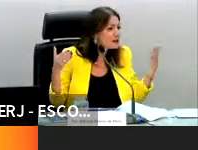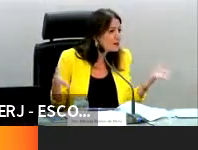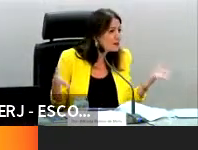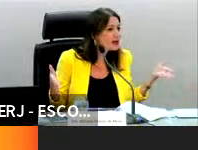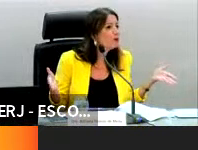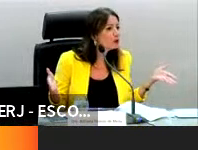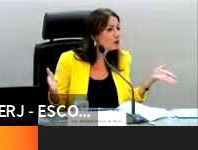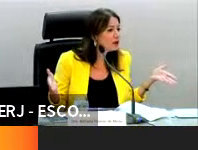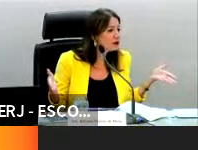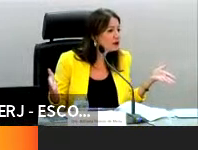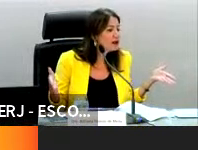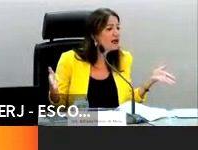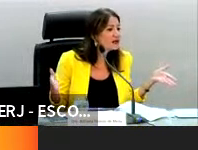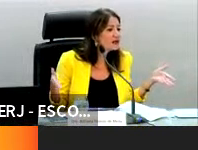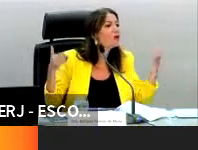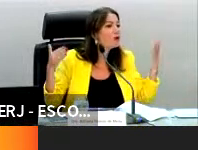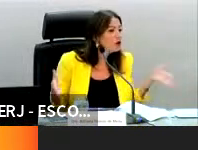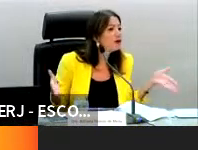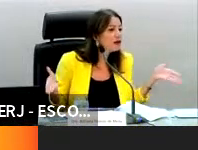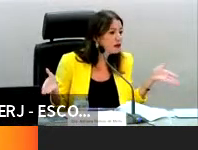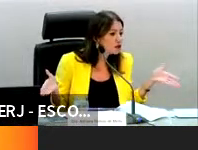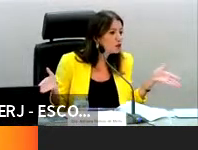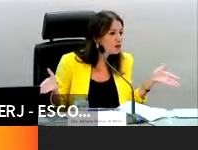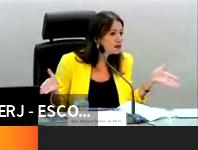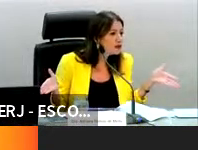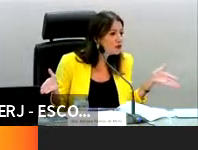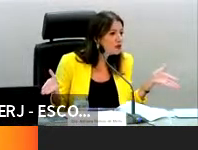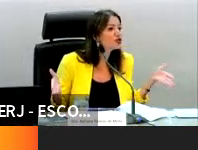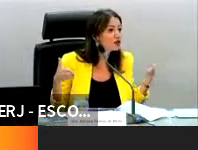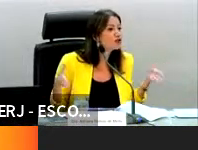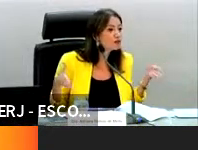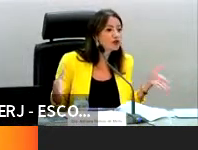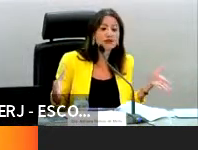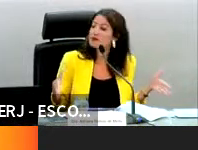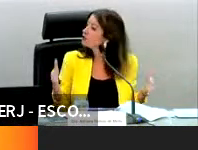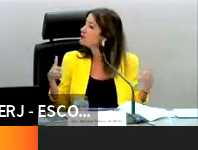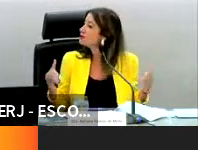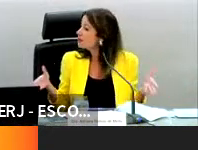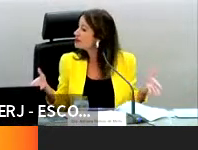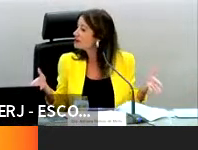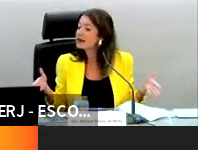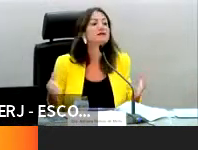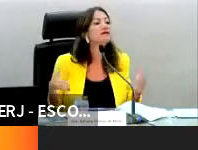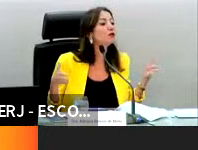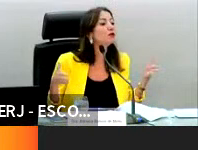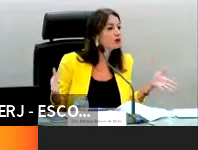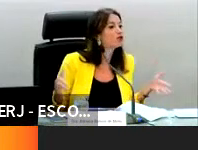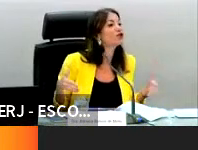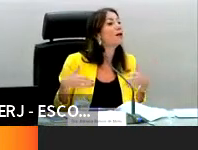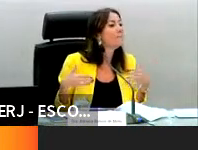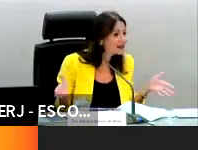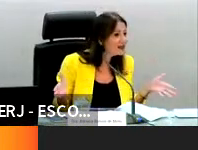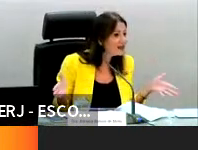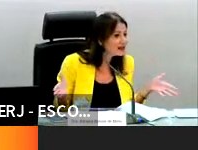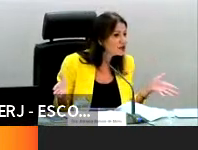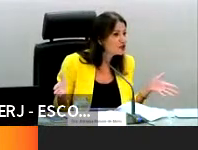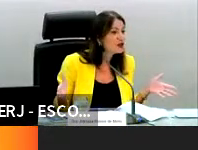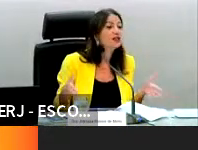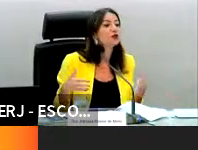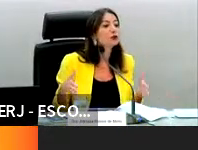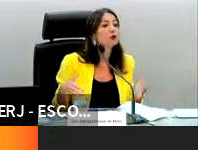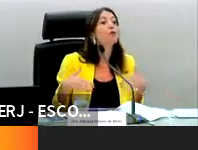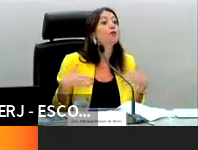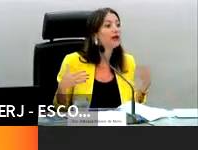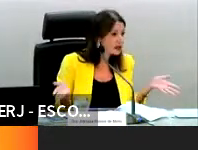que fazer também essa ruptura em relação ao colonialismo no Brasil, e as nossas pesquisas têm que ser embasadas em autoras brasileiras